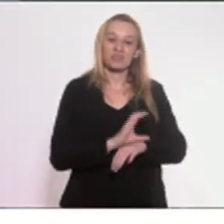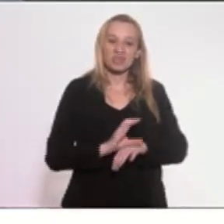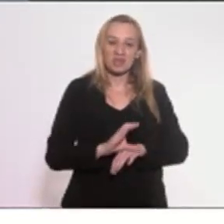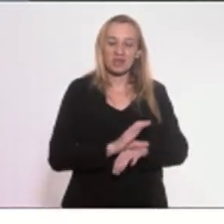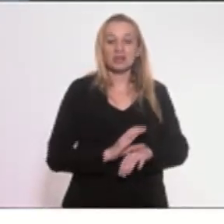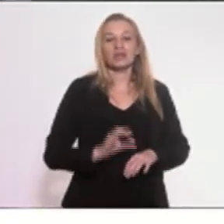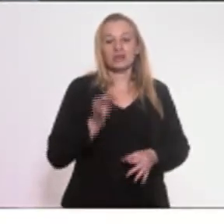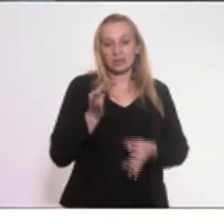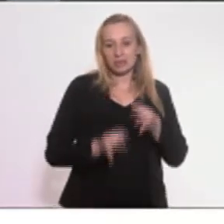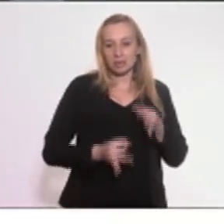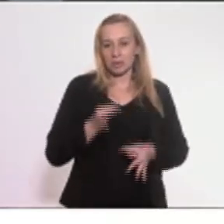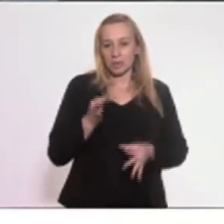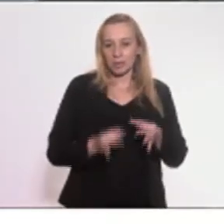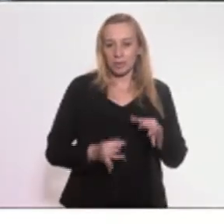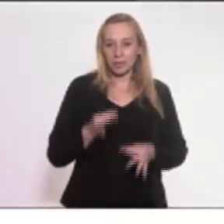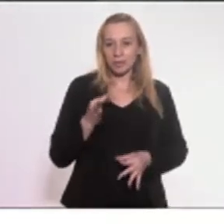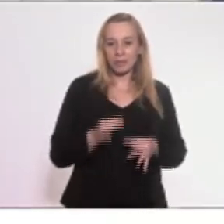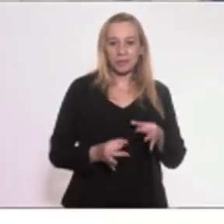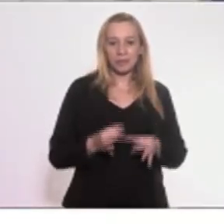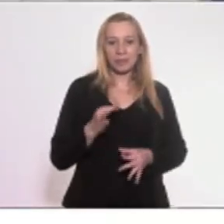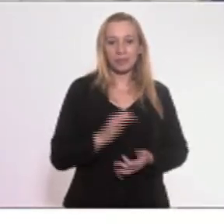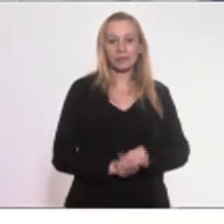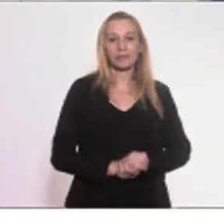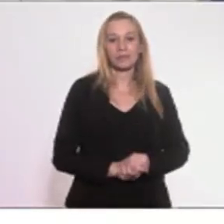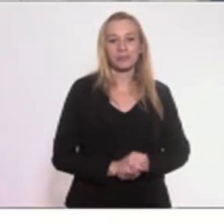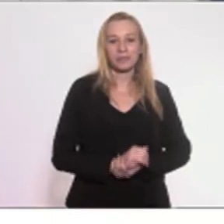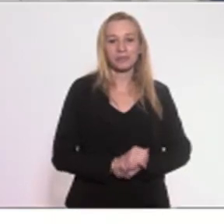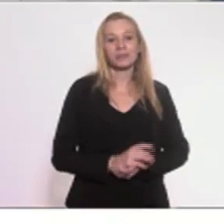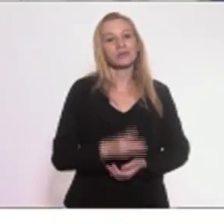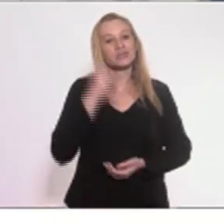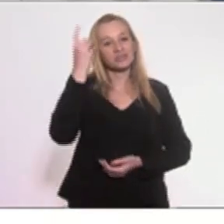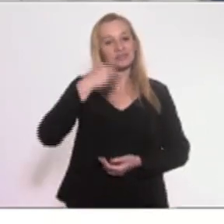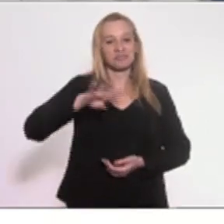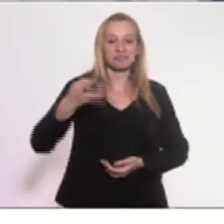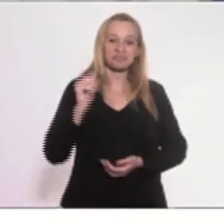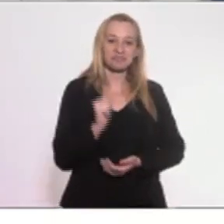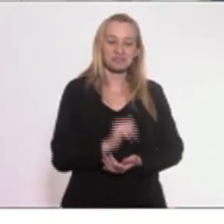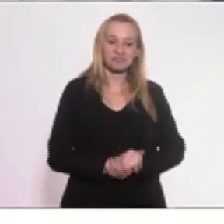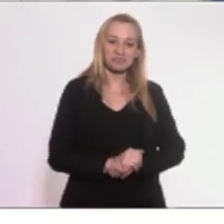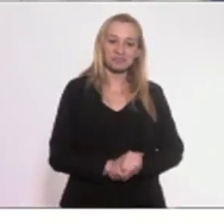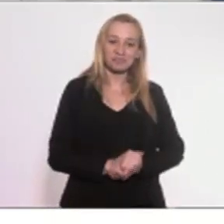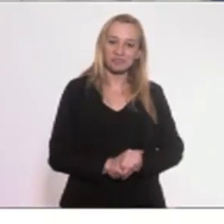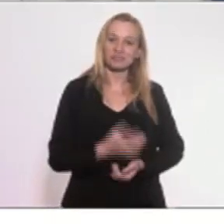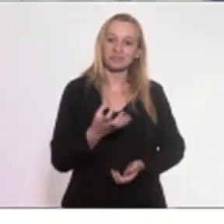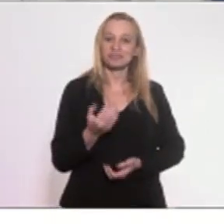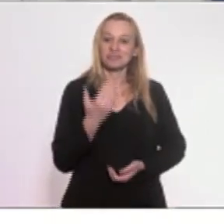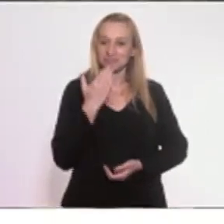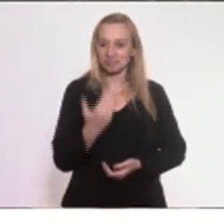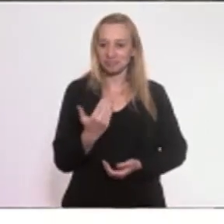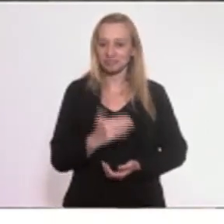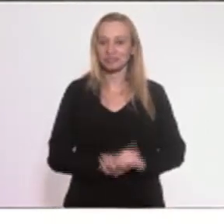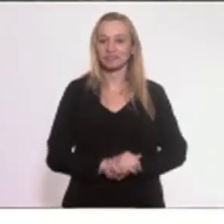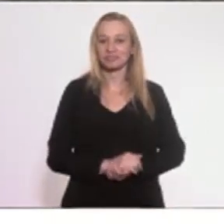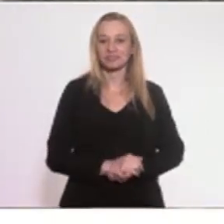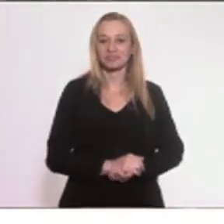ele é justo no mérito. Deputada Marta Rocha. Presidente, eu queria